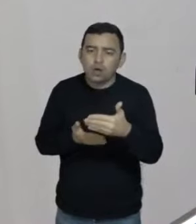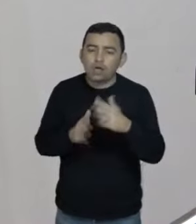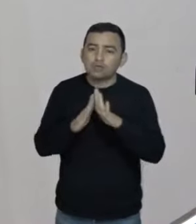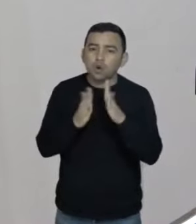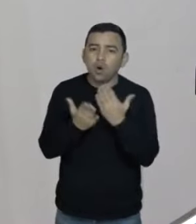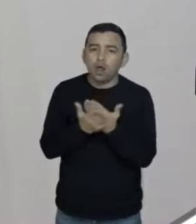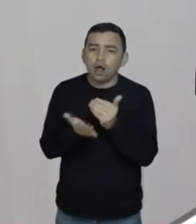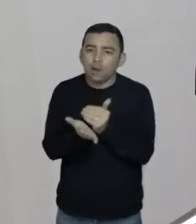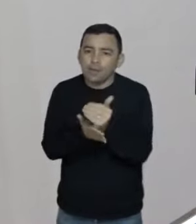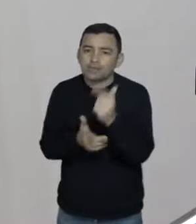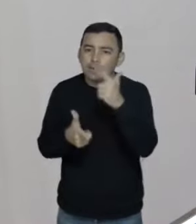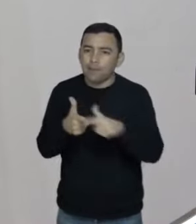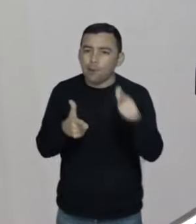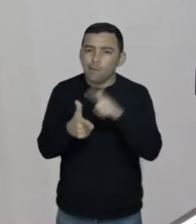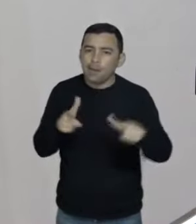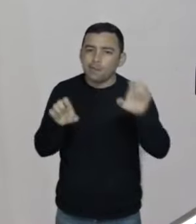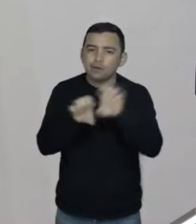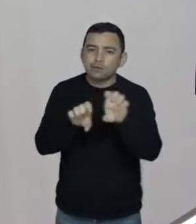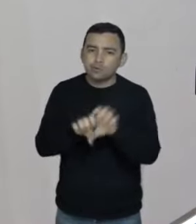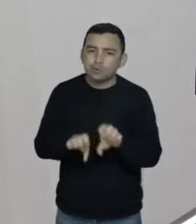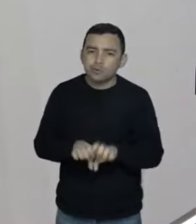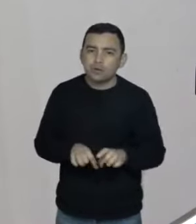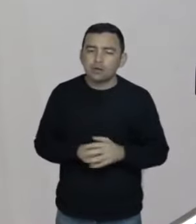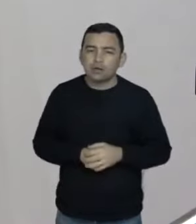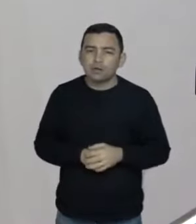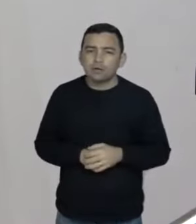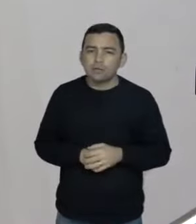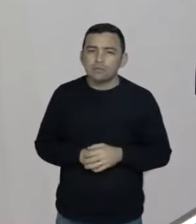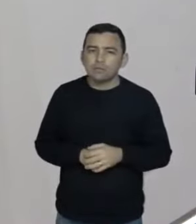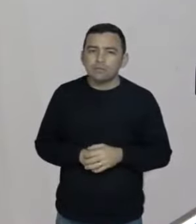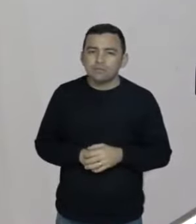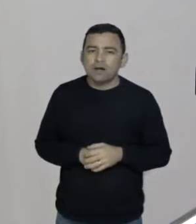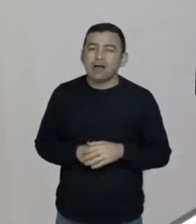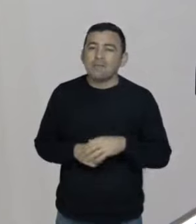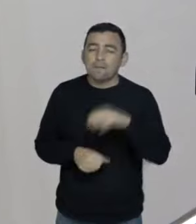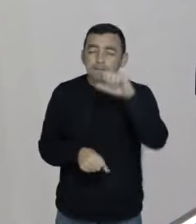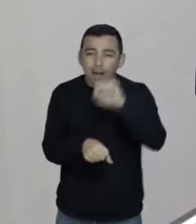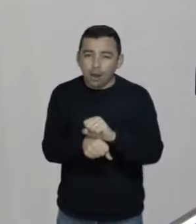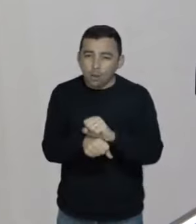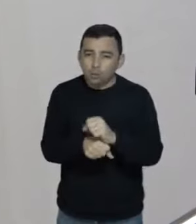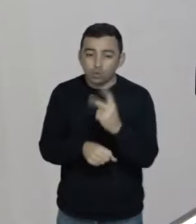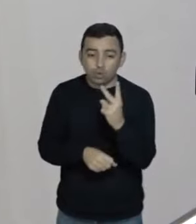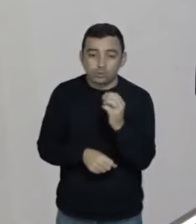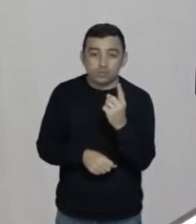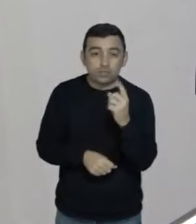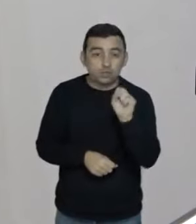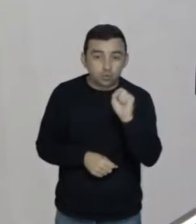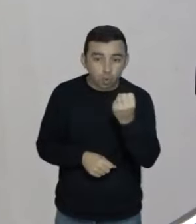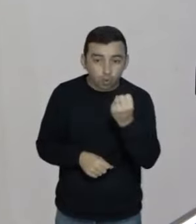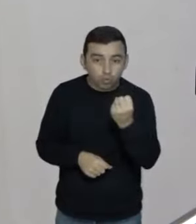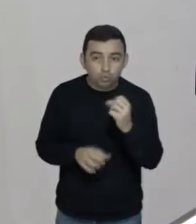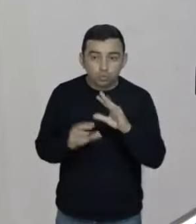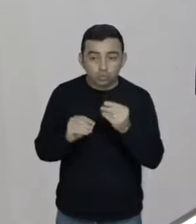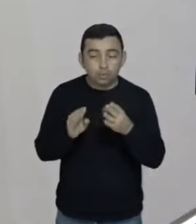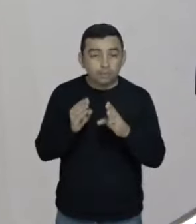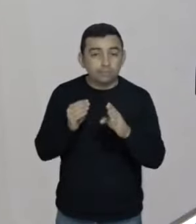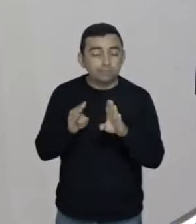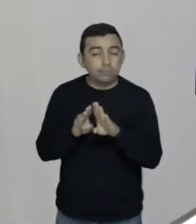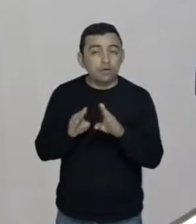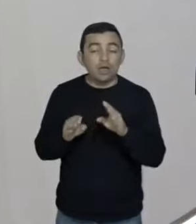por problemas estruturais chegou a ser parcialmente interditado em 2018 ela foi construída em 2014